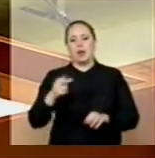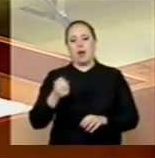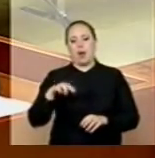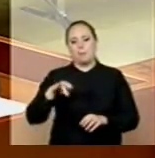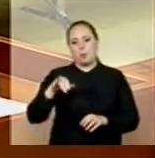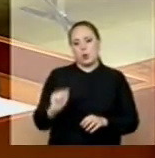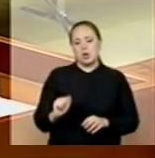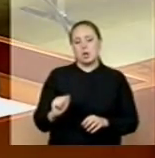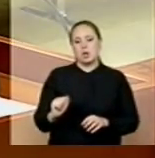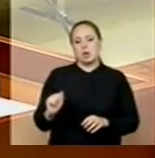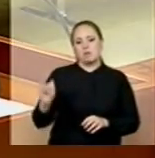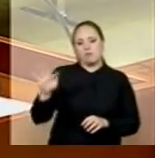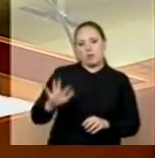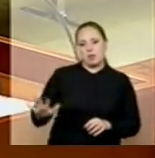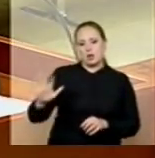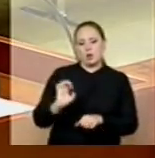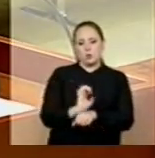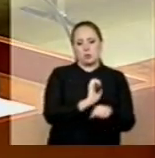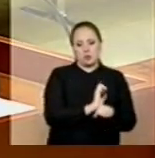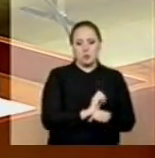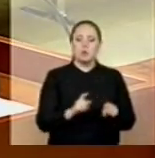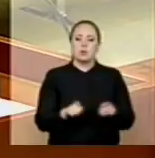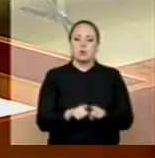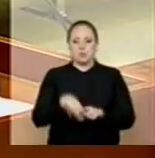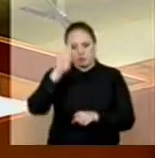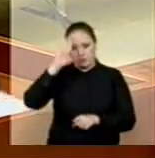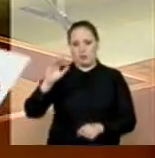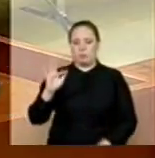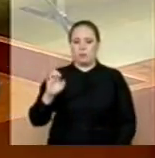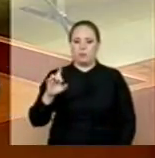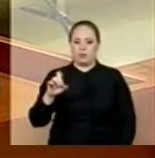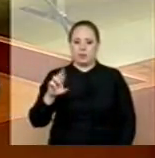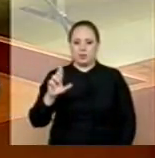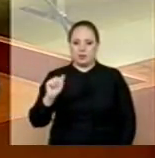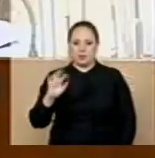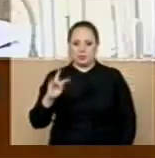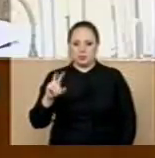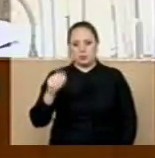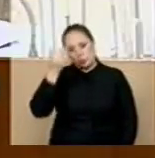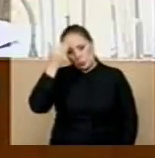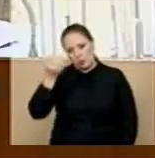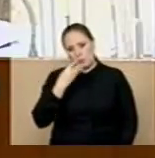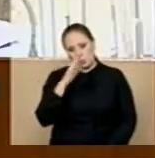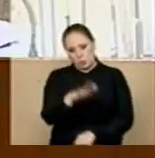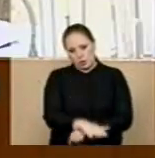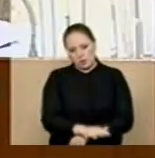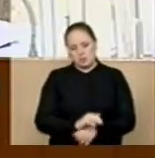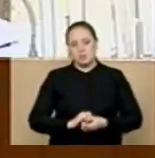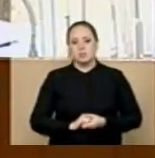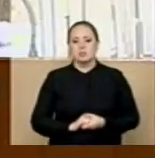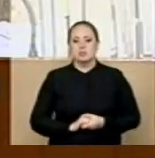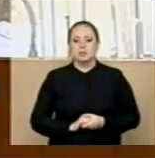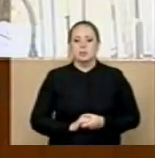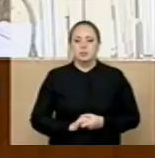Legislativo estadual e federal, e também o princípio federativo. Obrigado. Boa tarde. Agradeço a Vossa